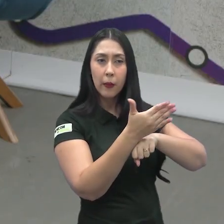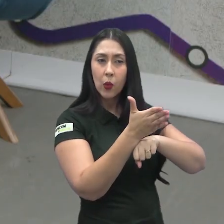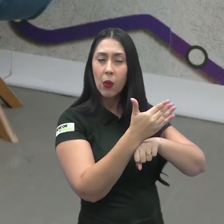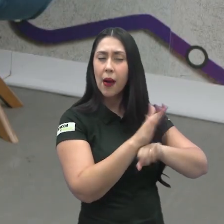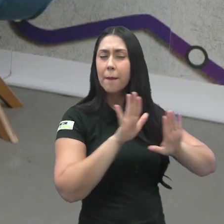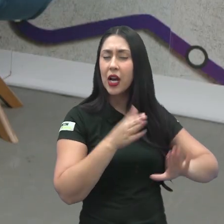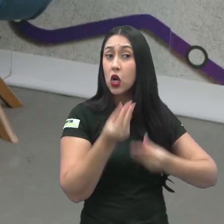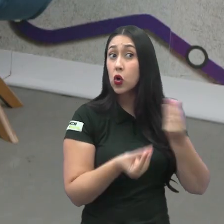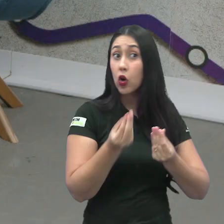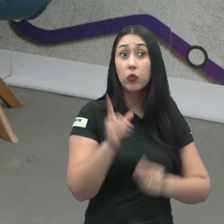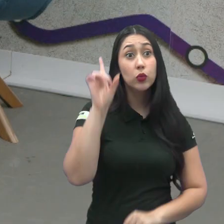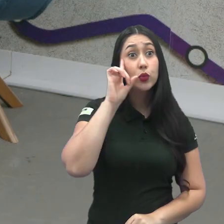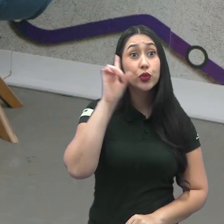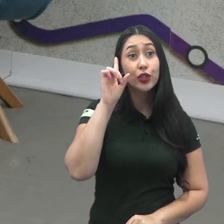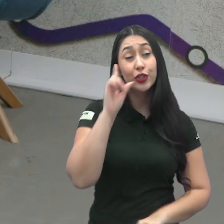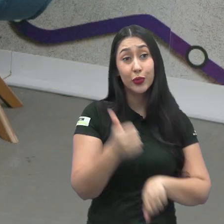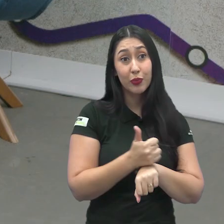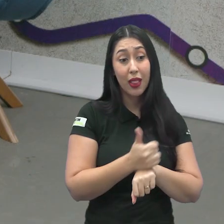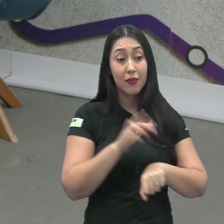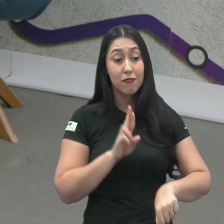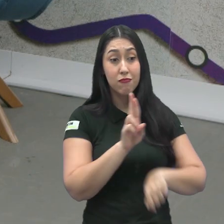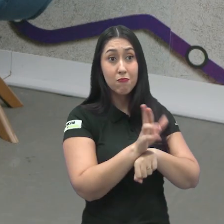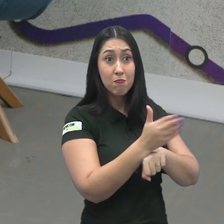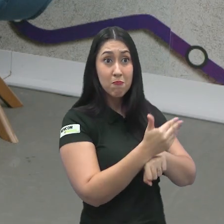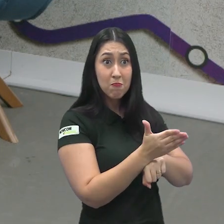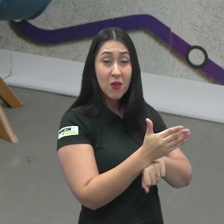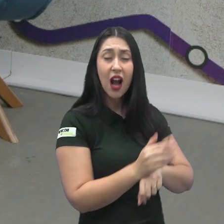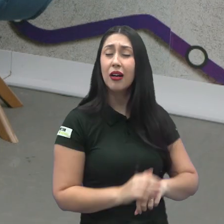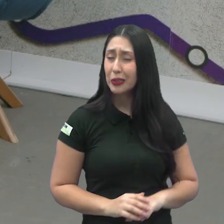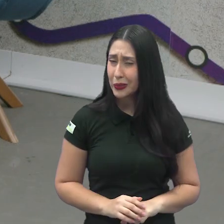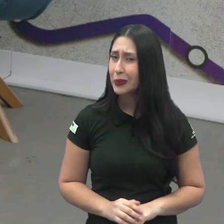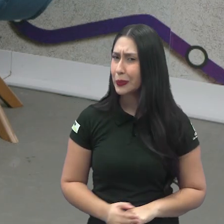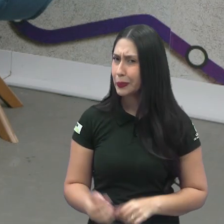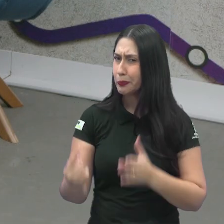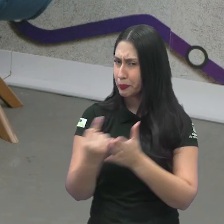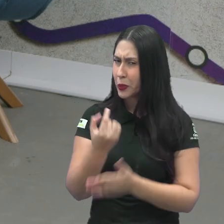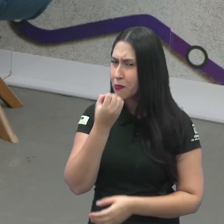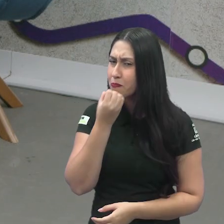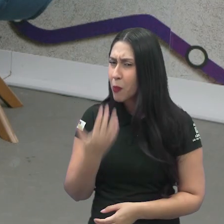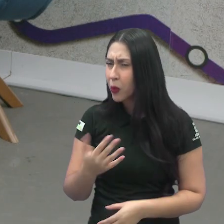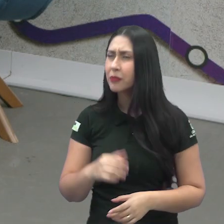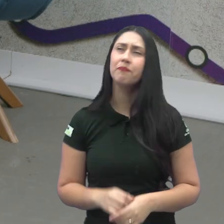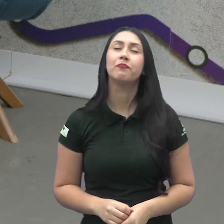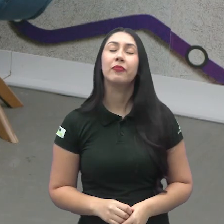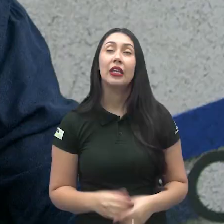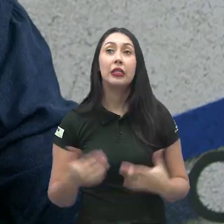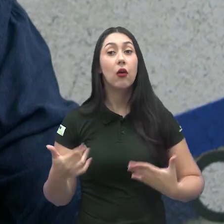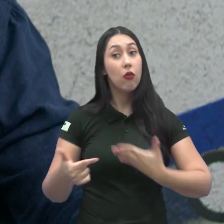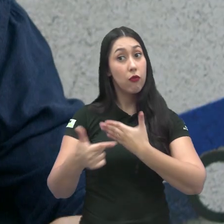Como é de fato a rotina de um diplomata? Muito legal, muito obrigado pela pergunta também. A